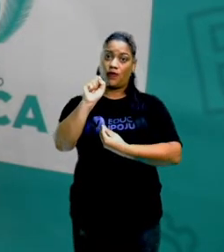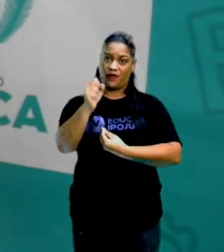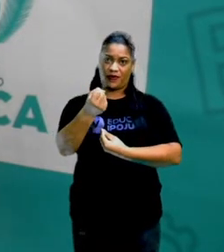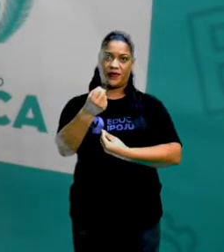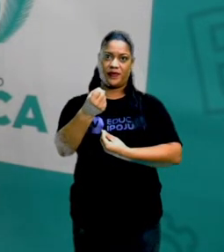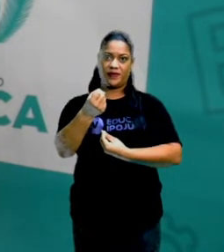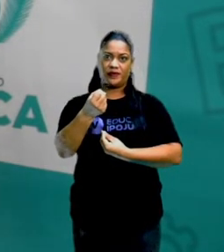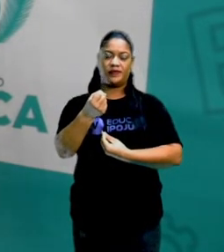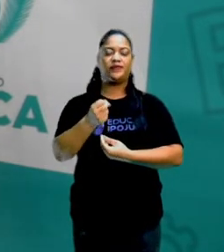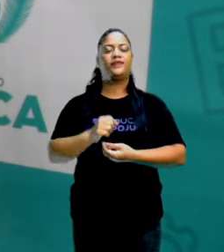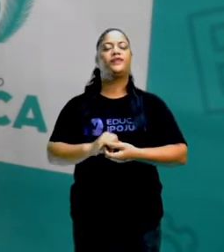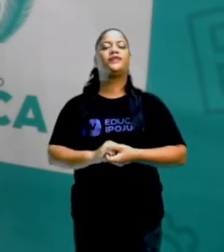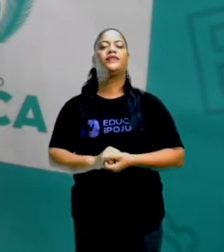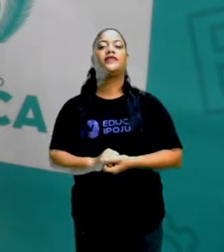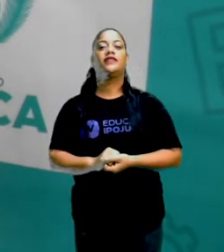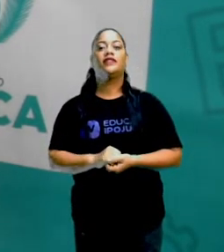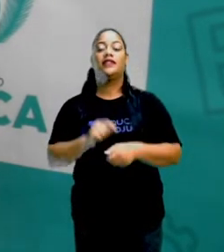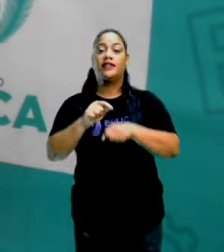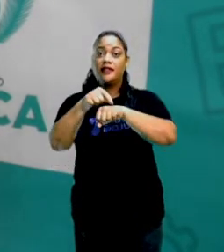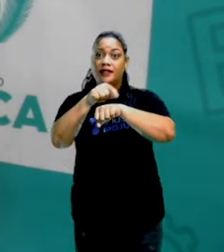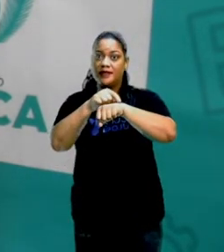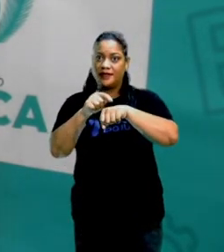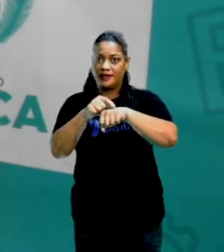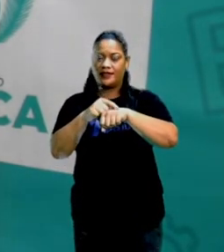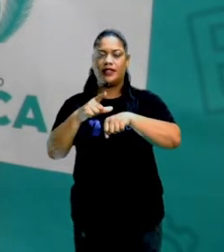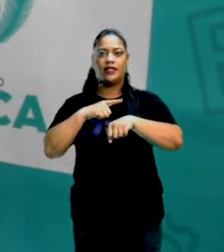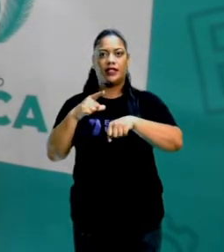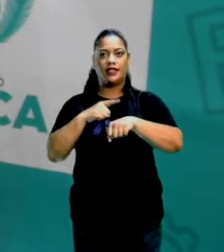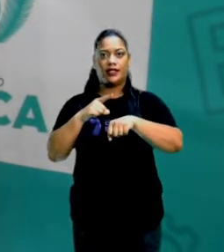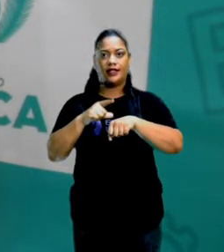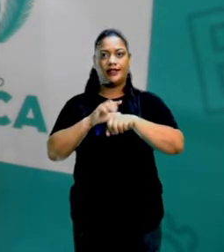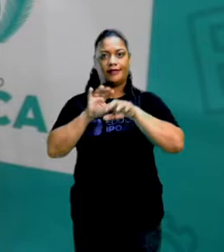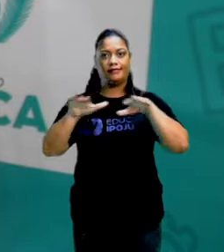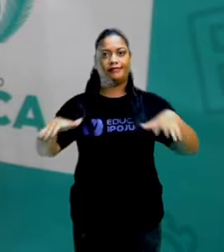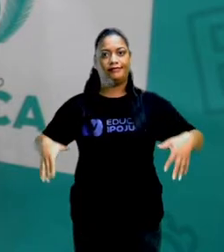bem delicioso. E tem 2 bolsos